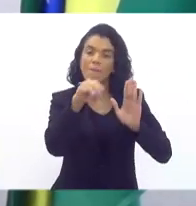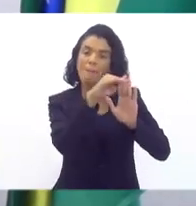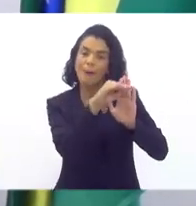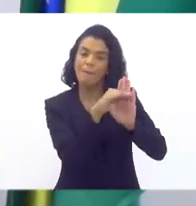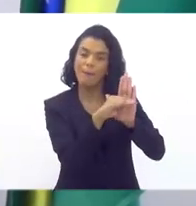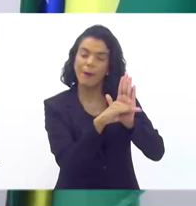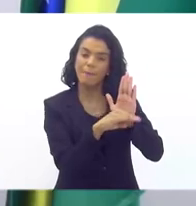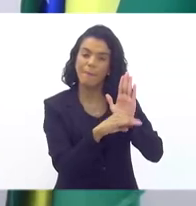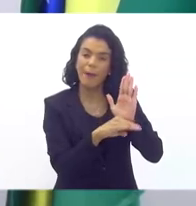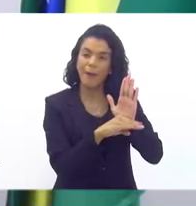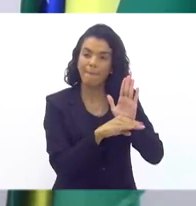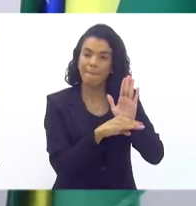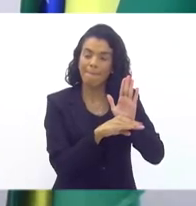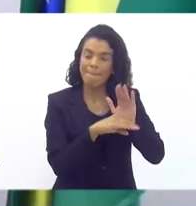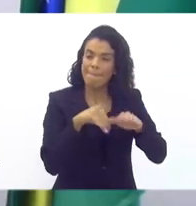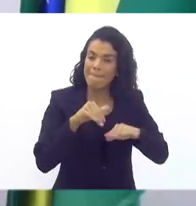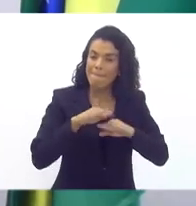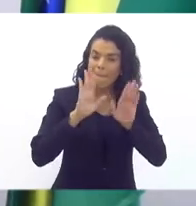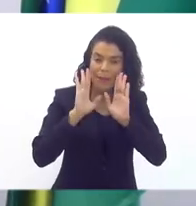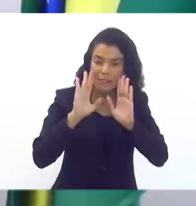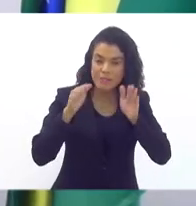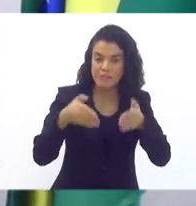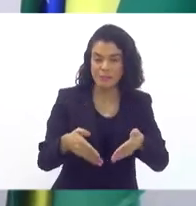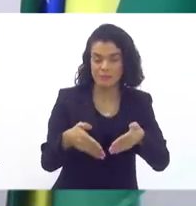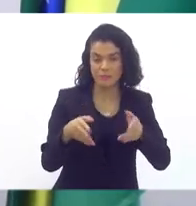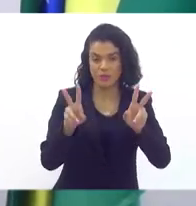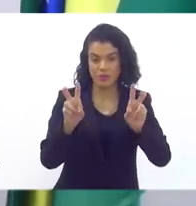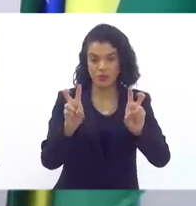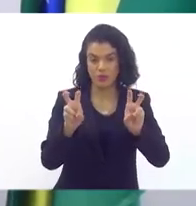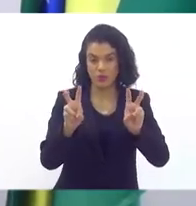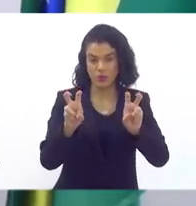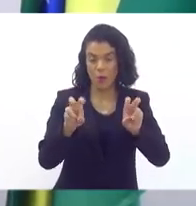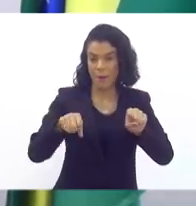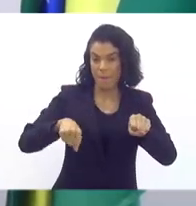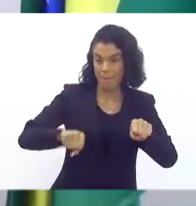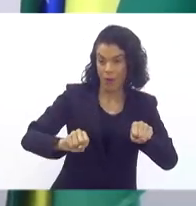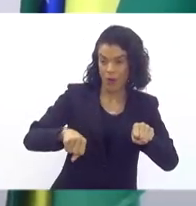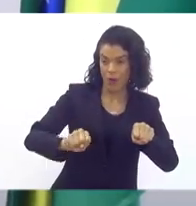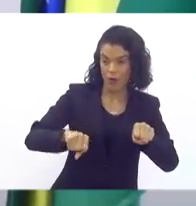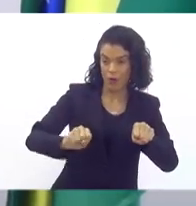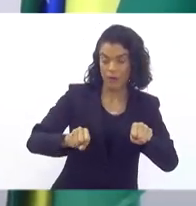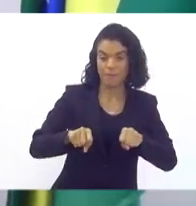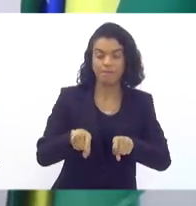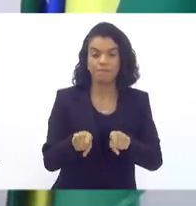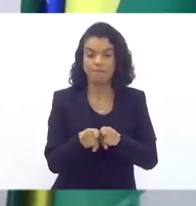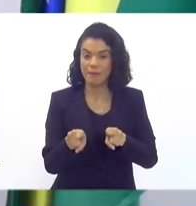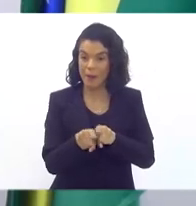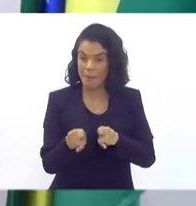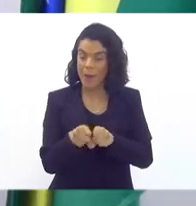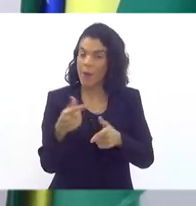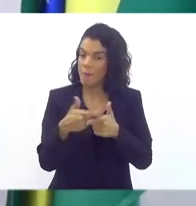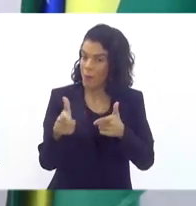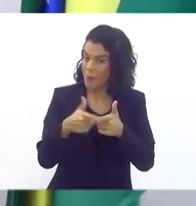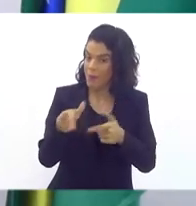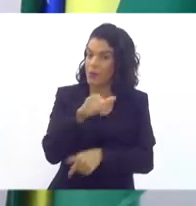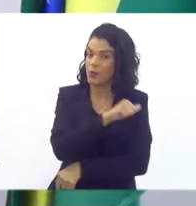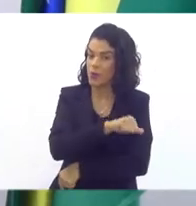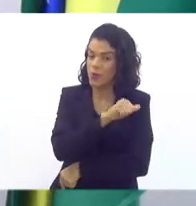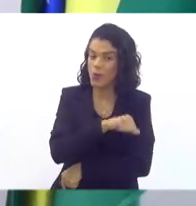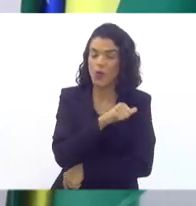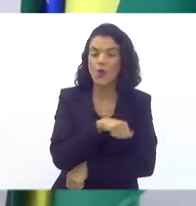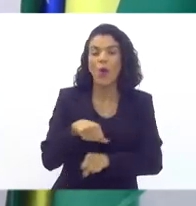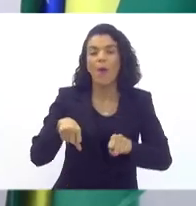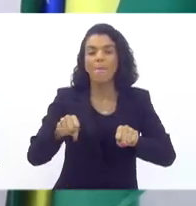operação Mais especificamente do que diz respeito às motocicletas também é um drama da cidade do Rio de Janeiro aquele